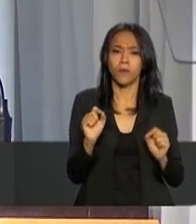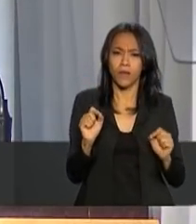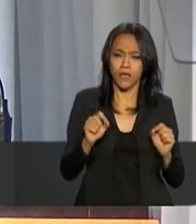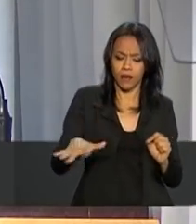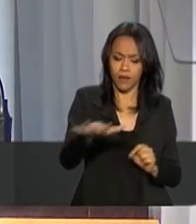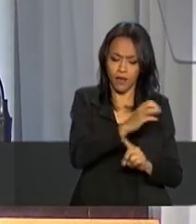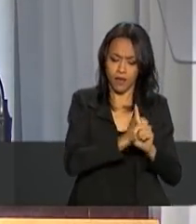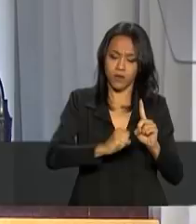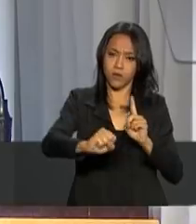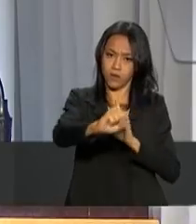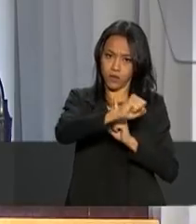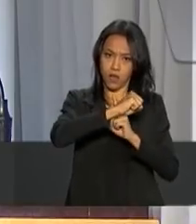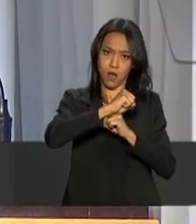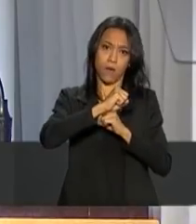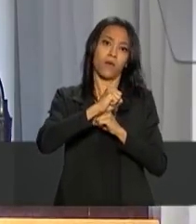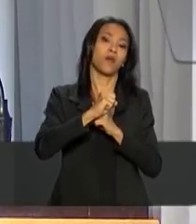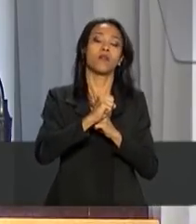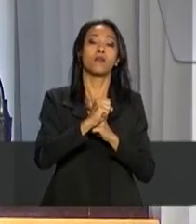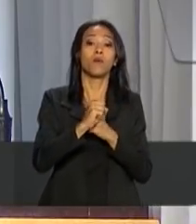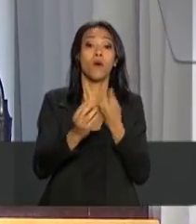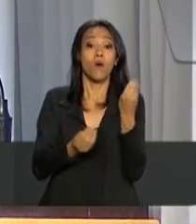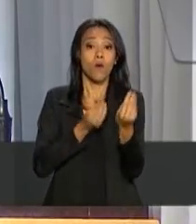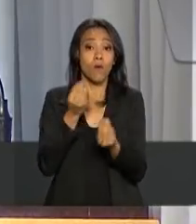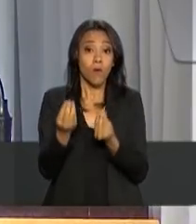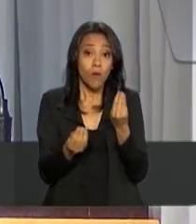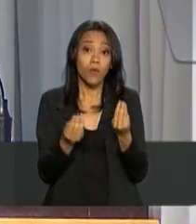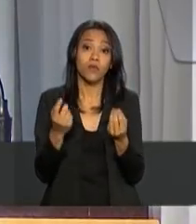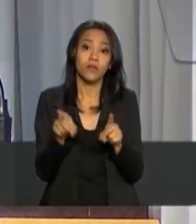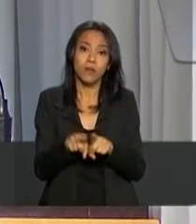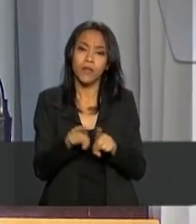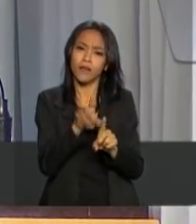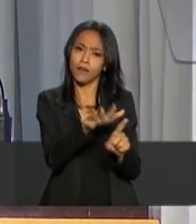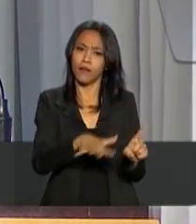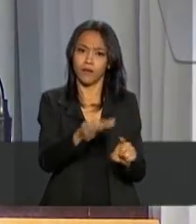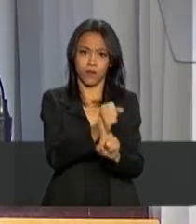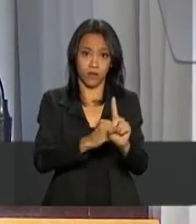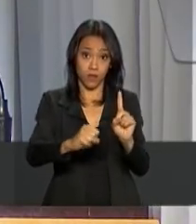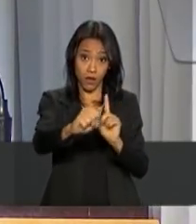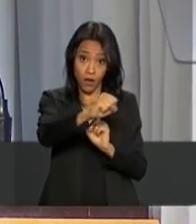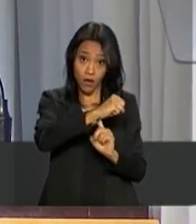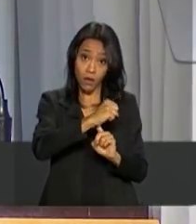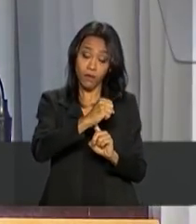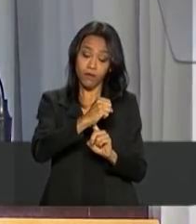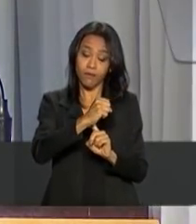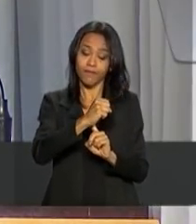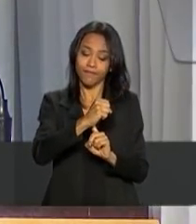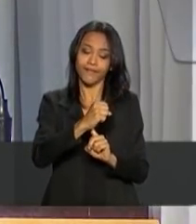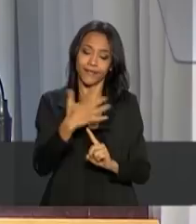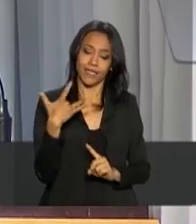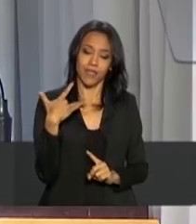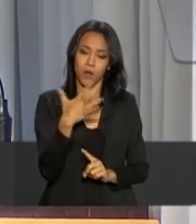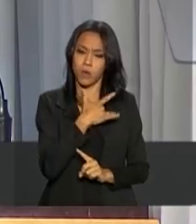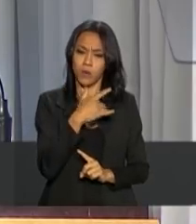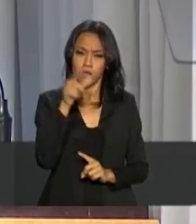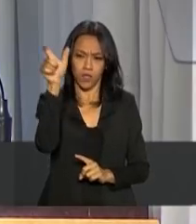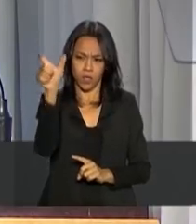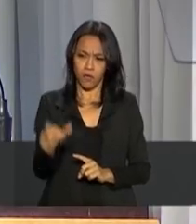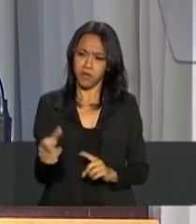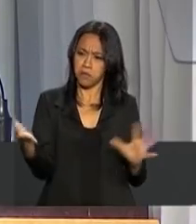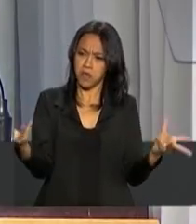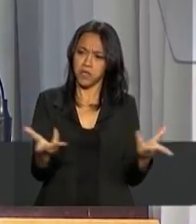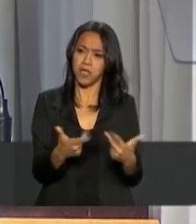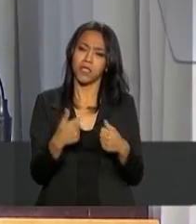no plano social. Como posso incluir no plano social o que nós fizemos pela saúde? Está aqui o Ricardo Barros, que fez um belíssimo trabalho lá no Ministério da